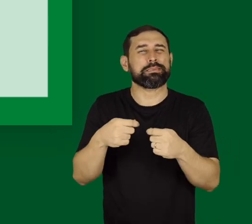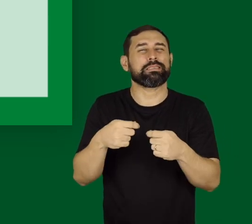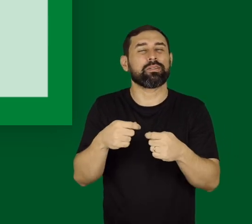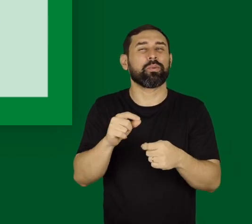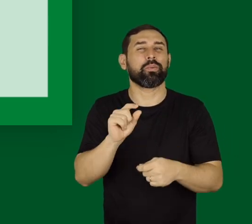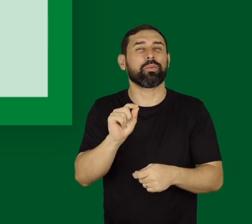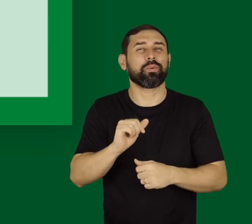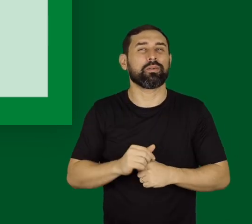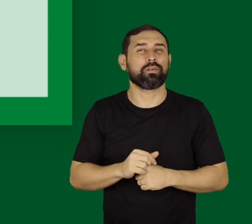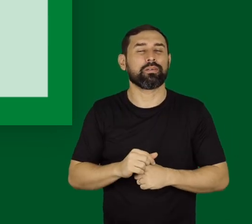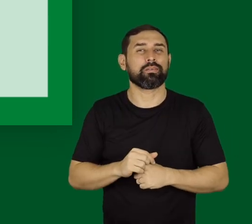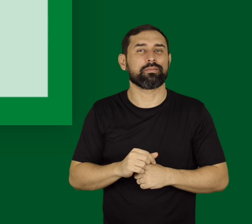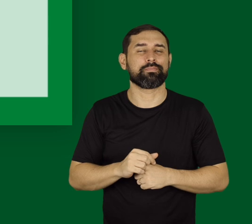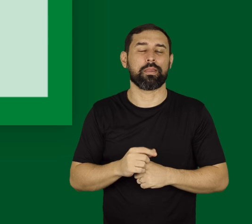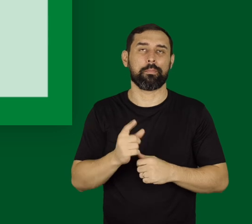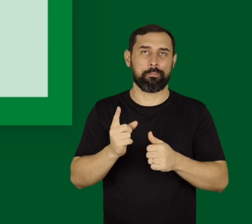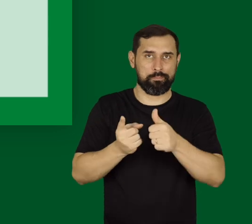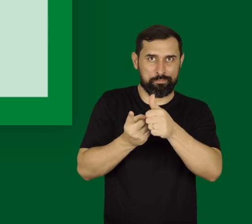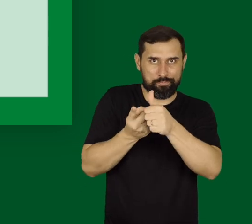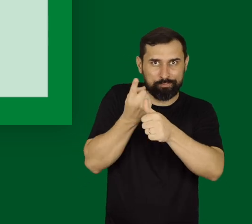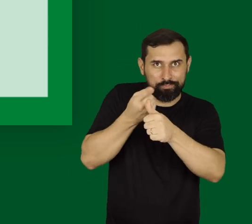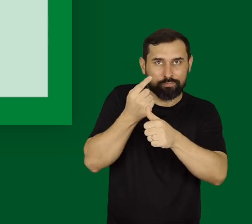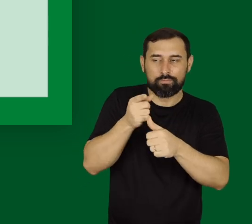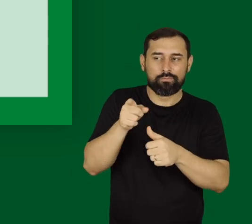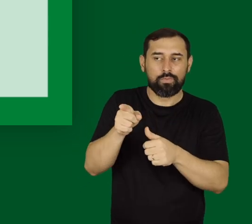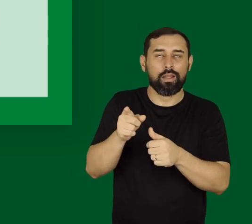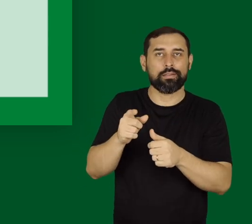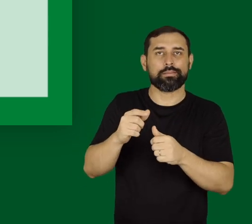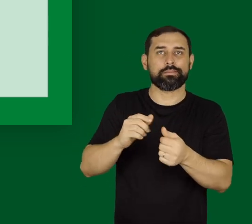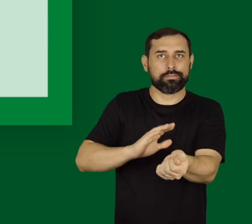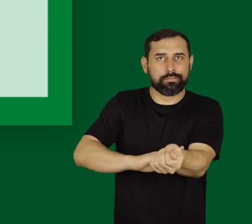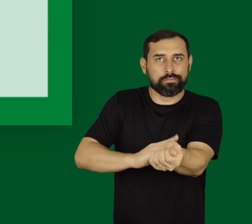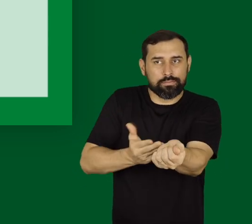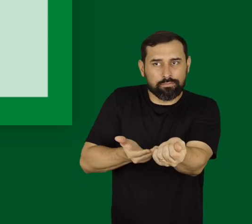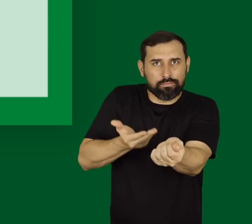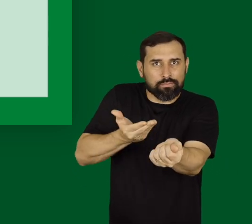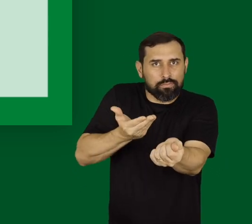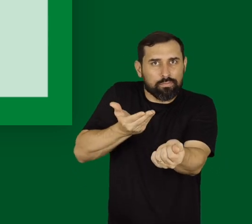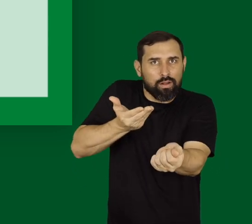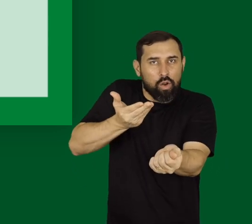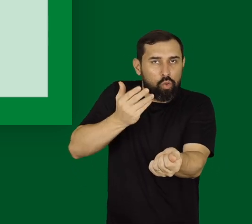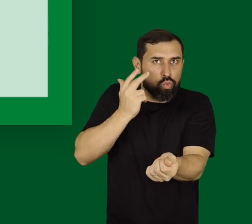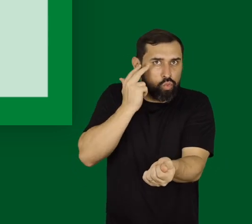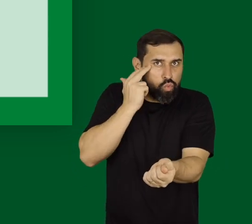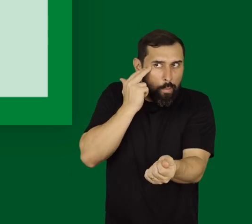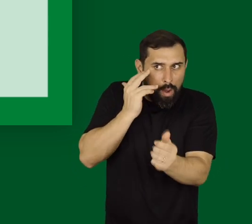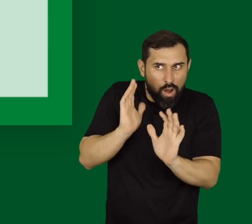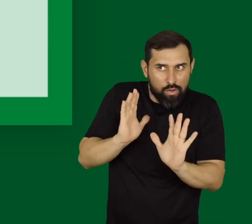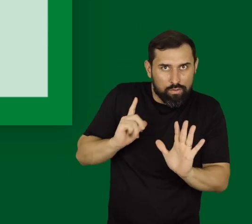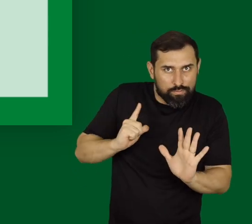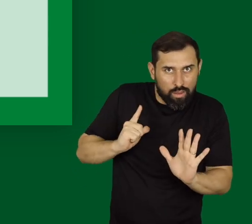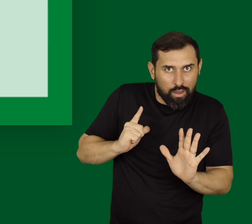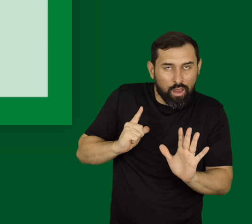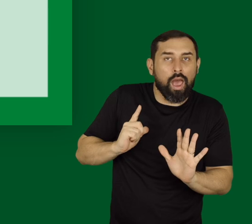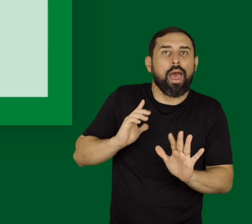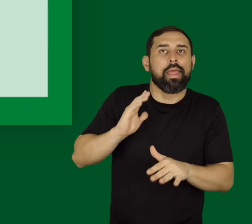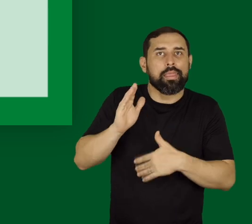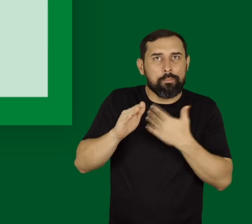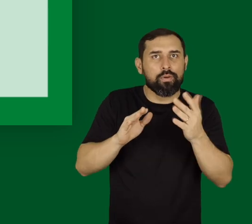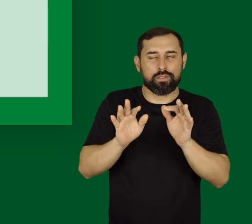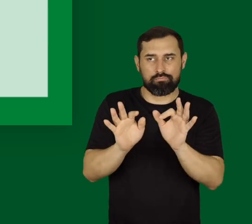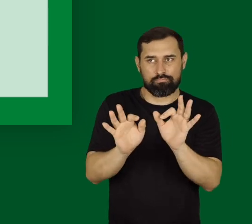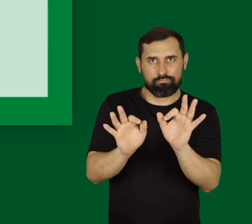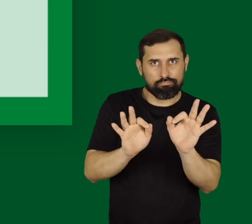caso a milrinona, você vai ter que primeiro recuperar essa PA desse paciente para depois sim você associar a